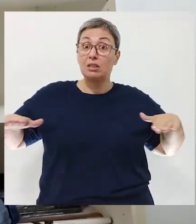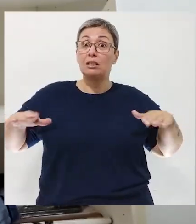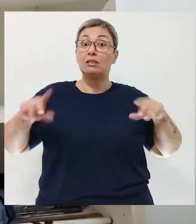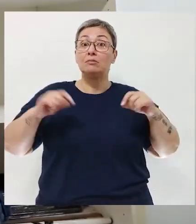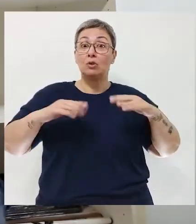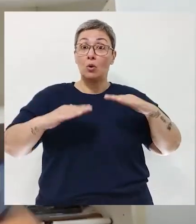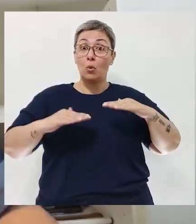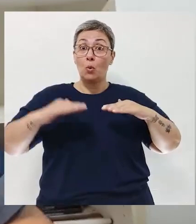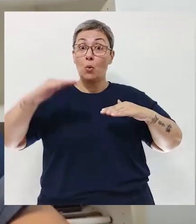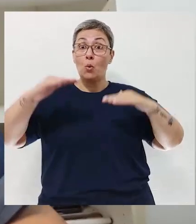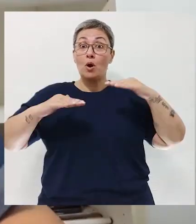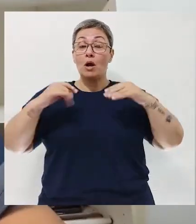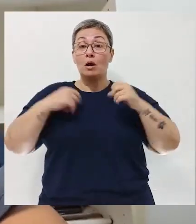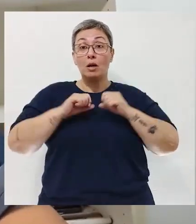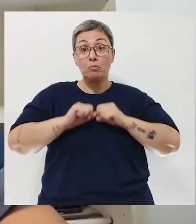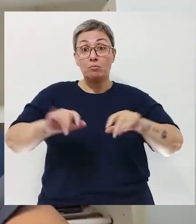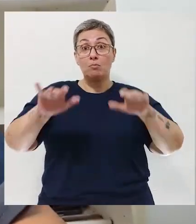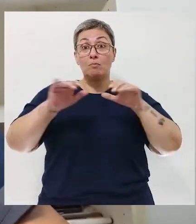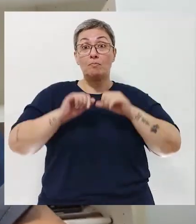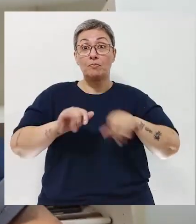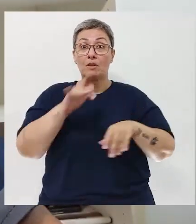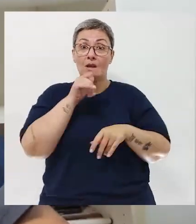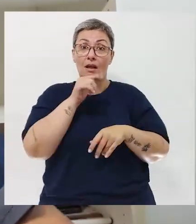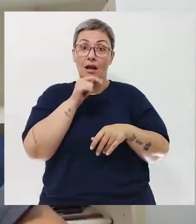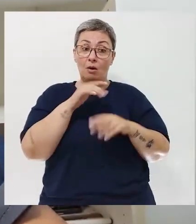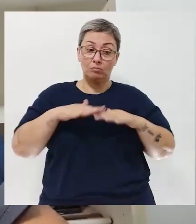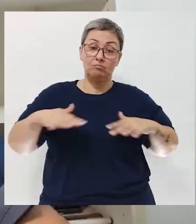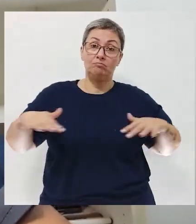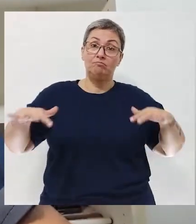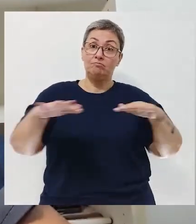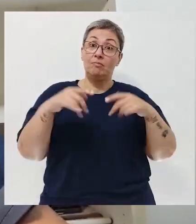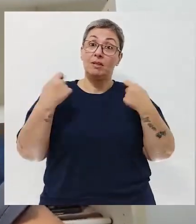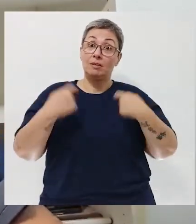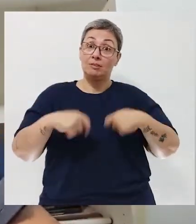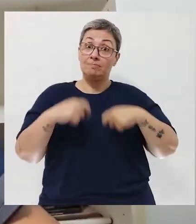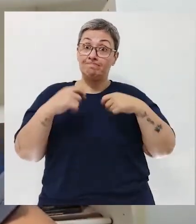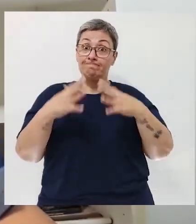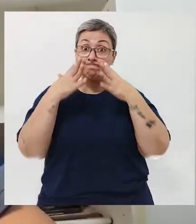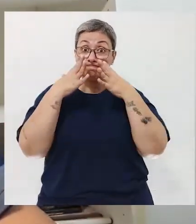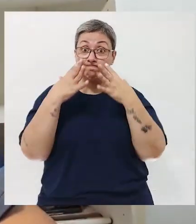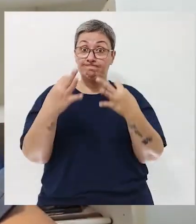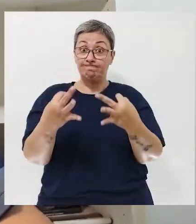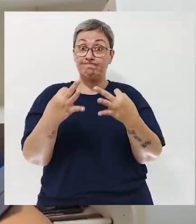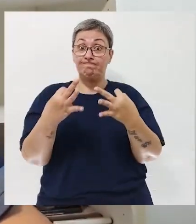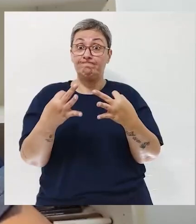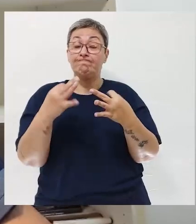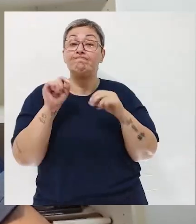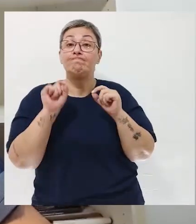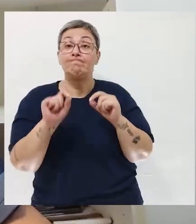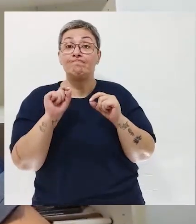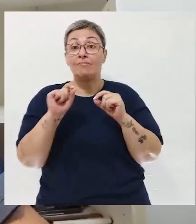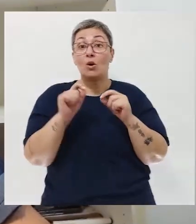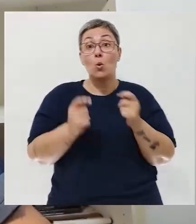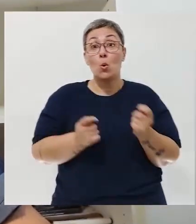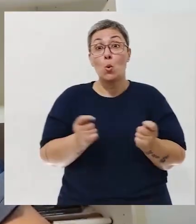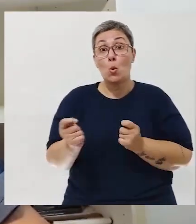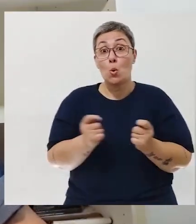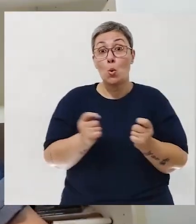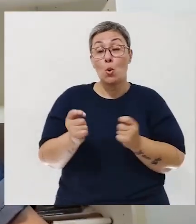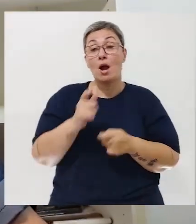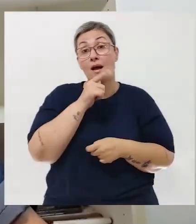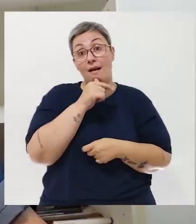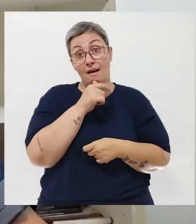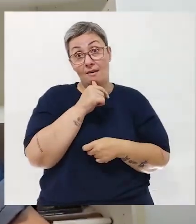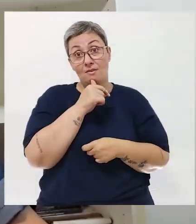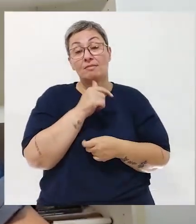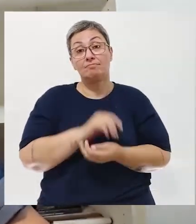que abastecem toda a região. Portanto, devemos nos atentar para a economia